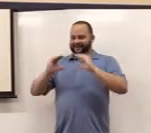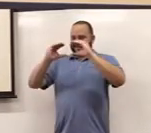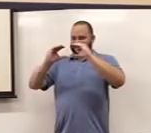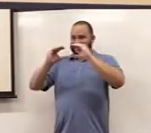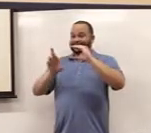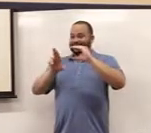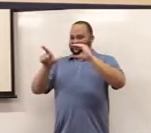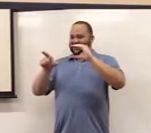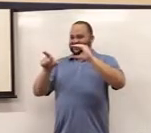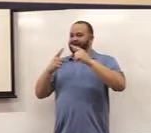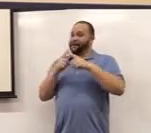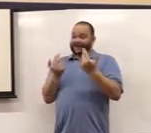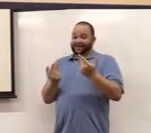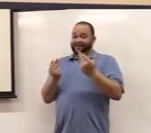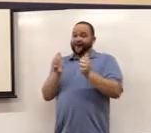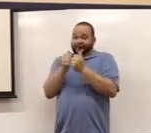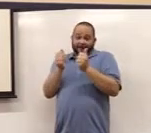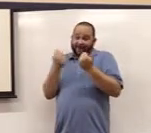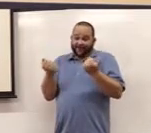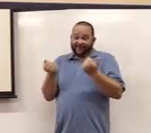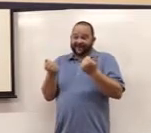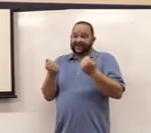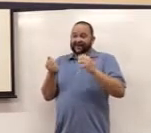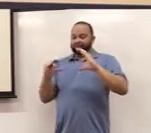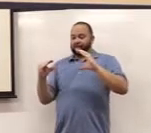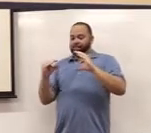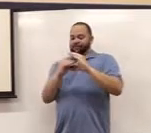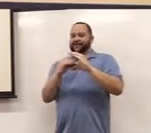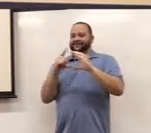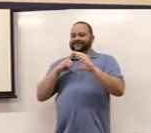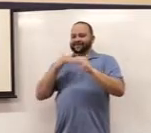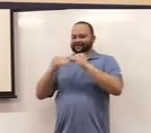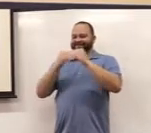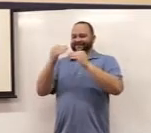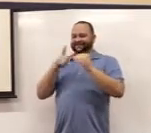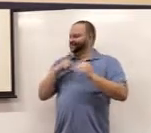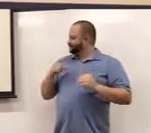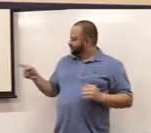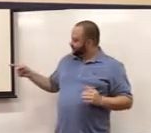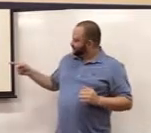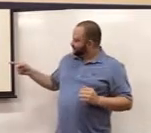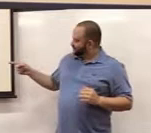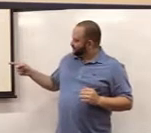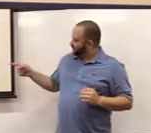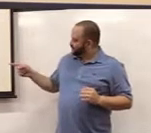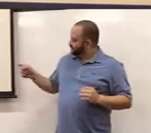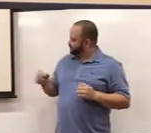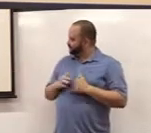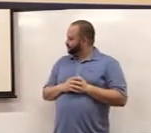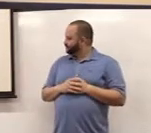dois pães são diferentes, mas é tudo pão. E no meio, a gente tem o desenvolvimento. Então a gente tem a exposição, pão